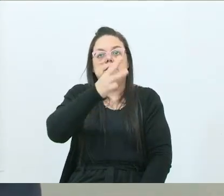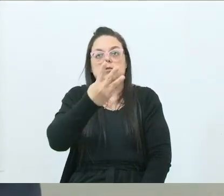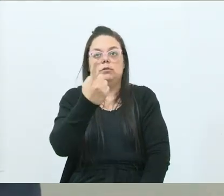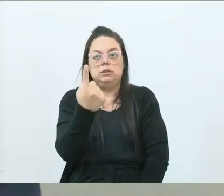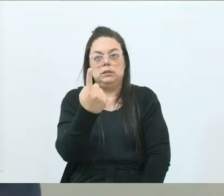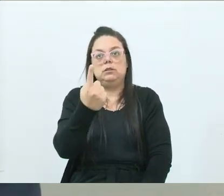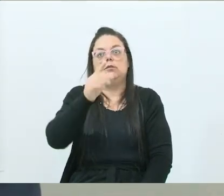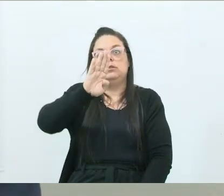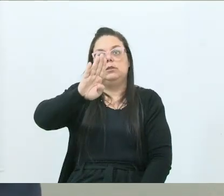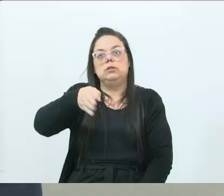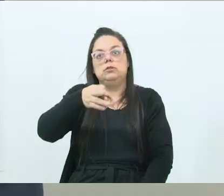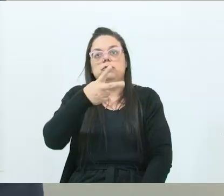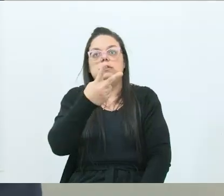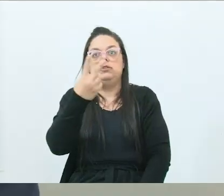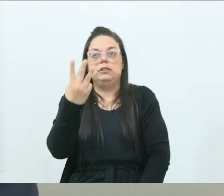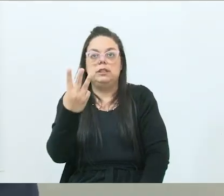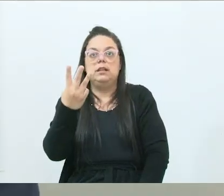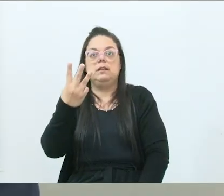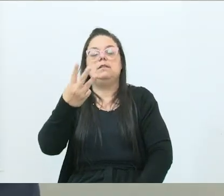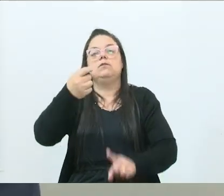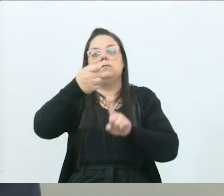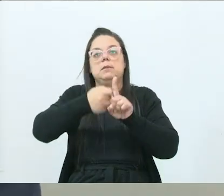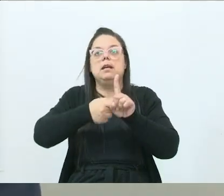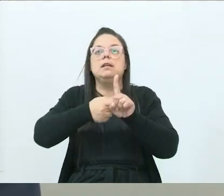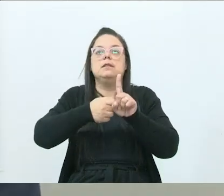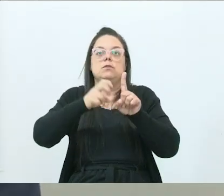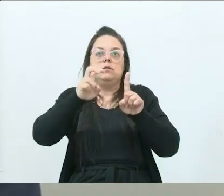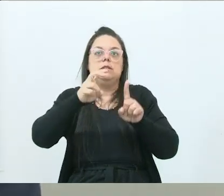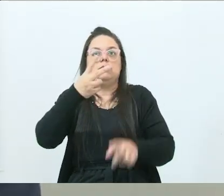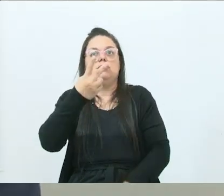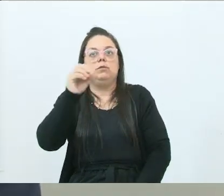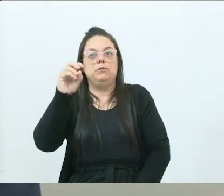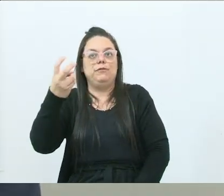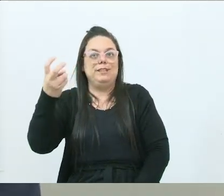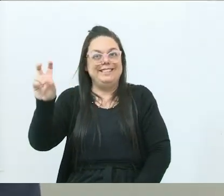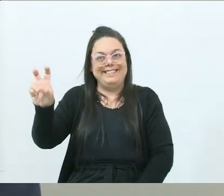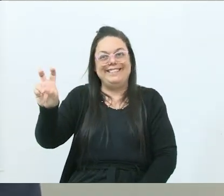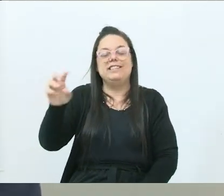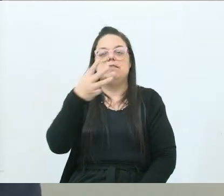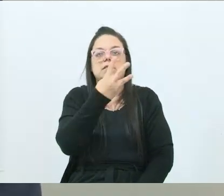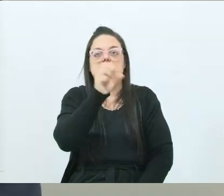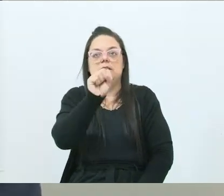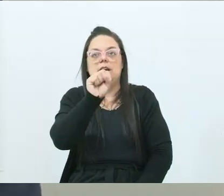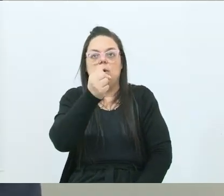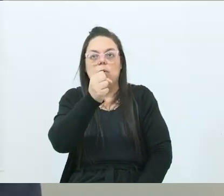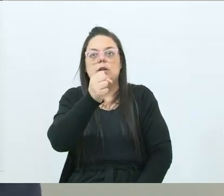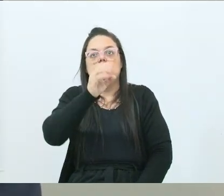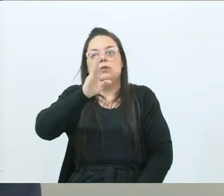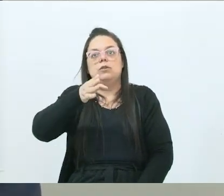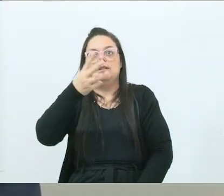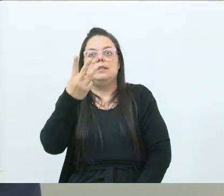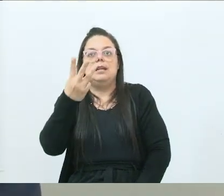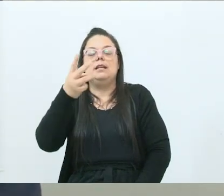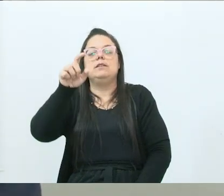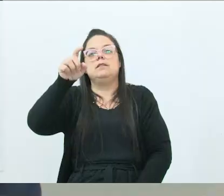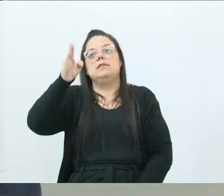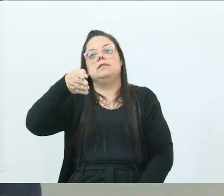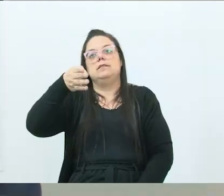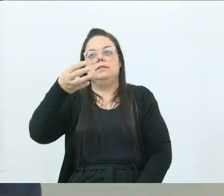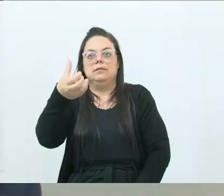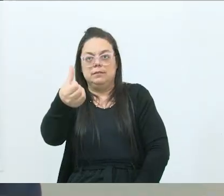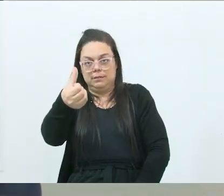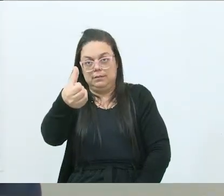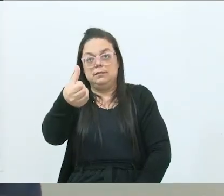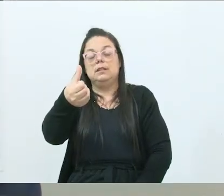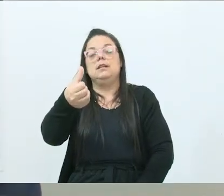de 23/5 de 25, de número 2538, do 3/6 de 25, e de